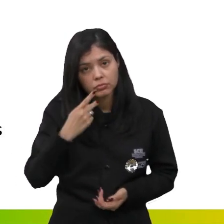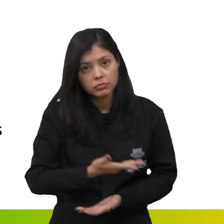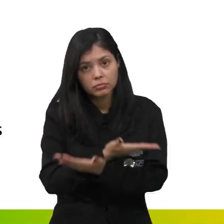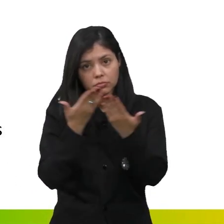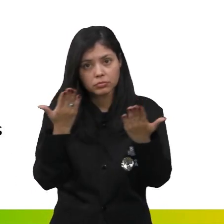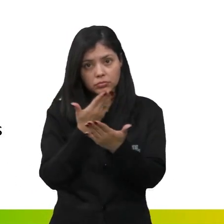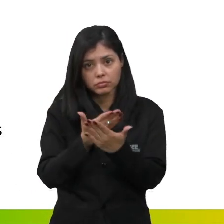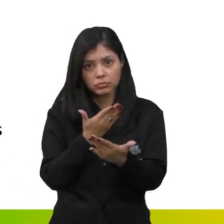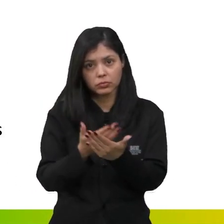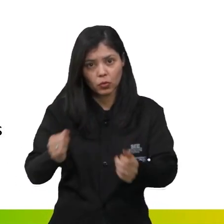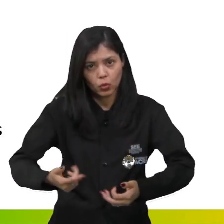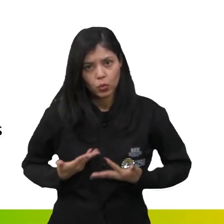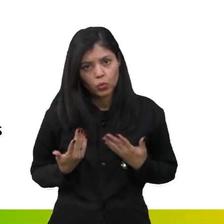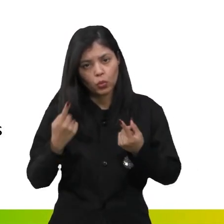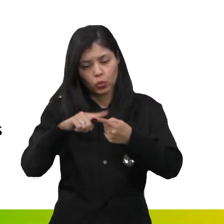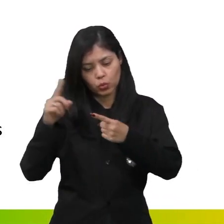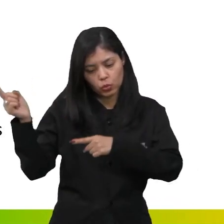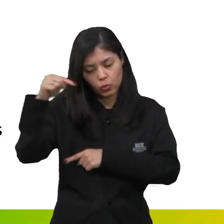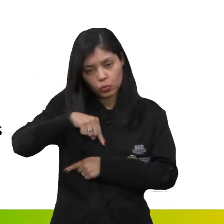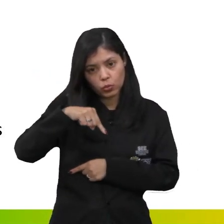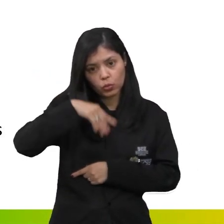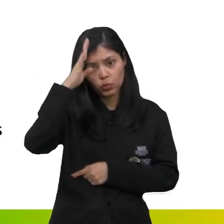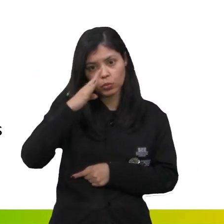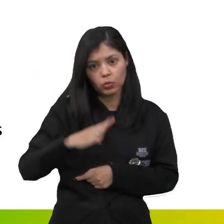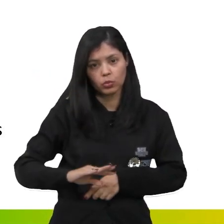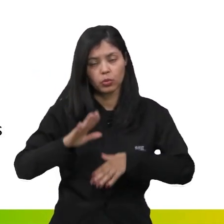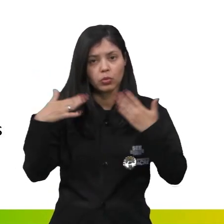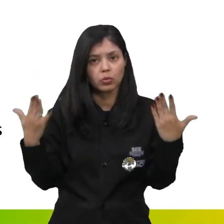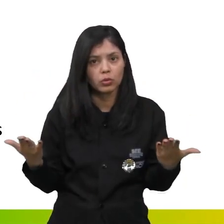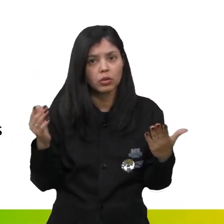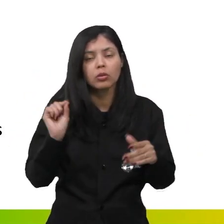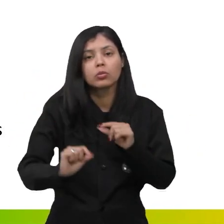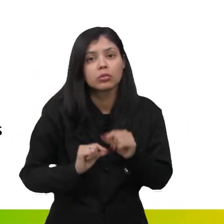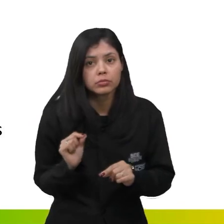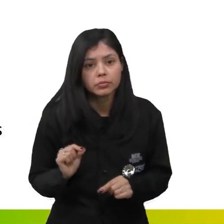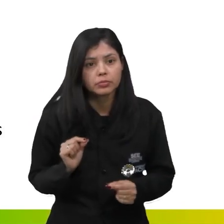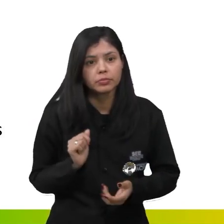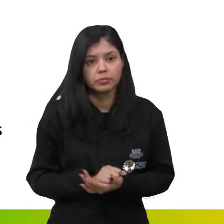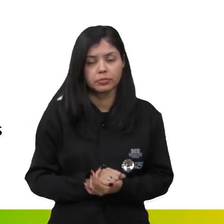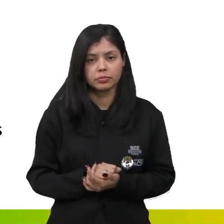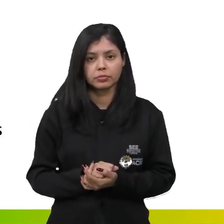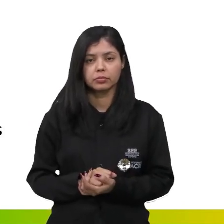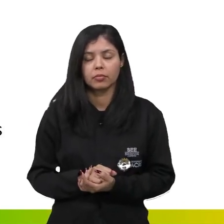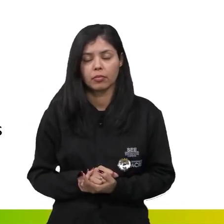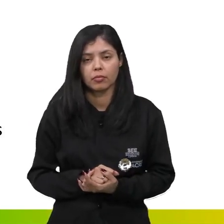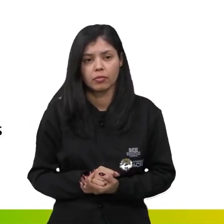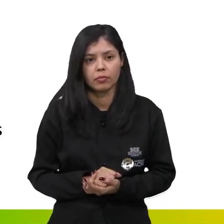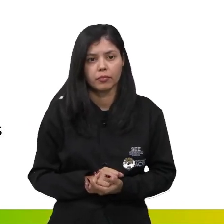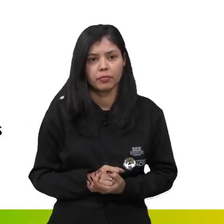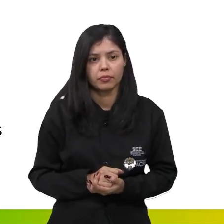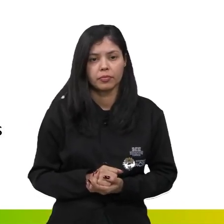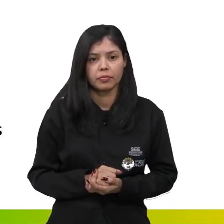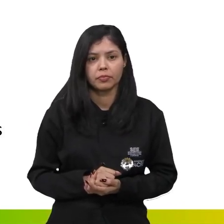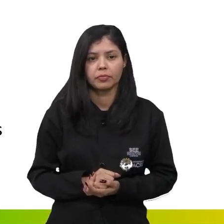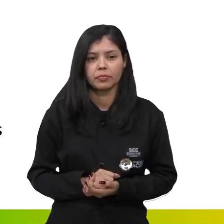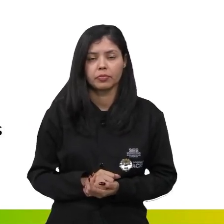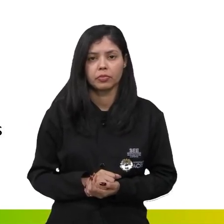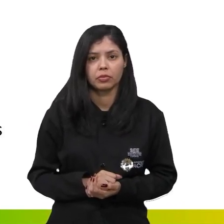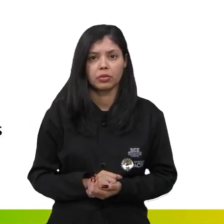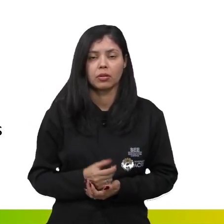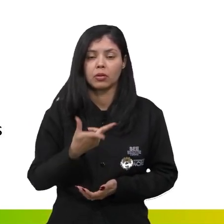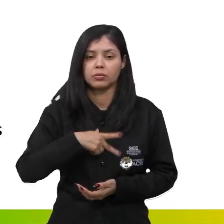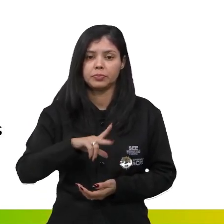vocês na aula a motivação que os trouxe para cá, as motivações que os trouxeram para cá. Esses grupos migratórios,